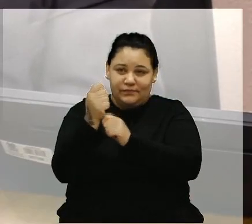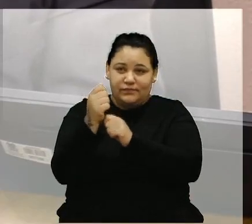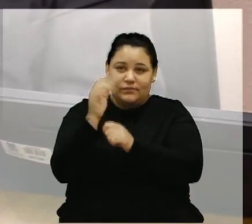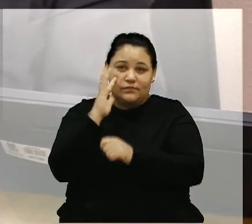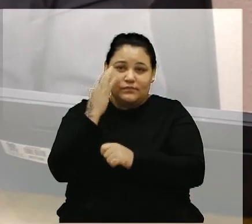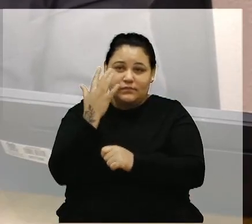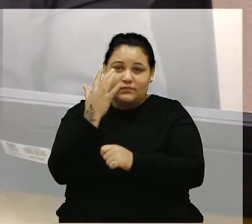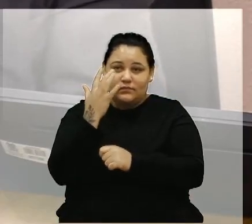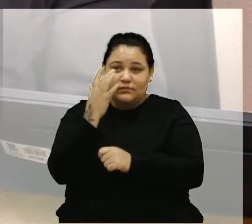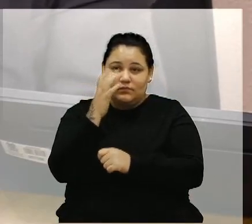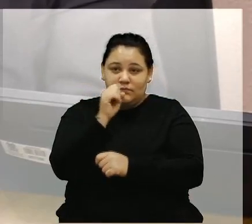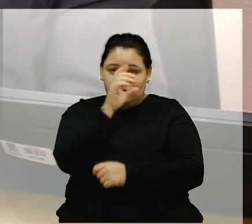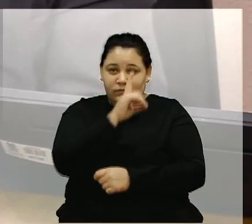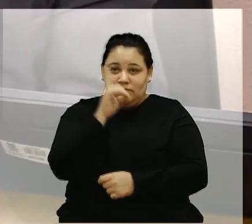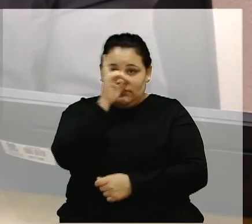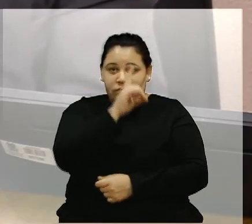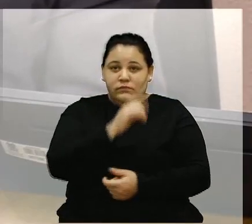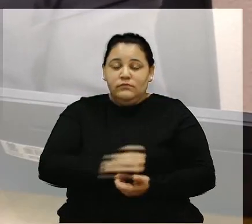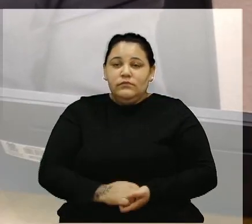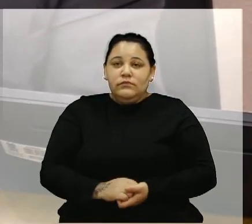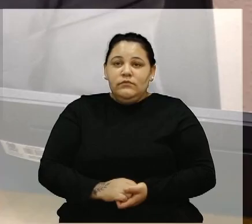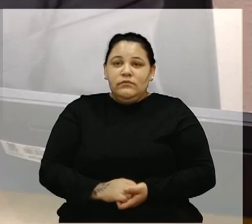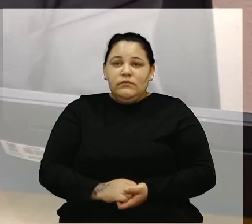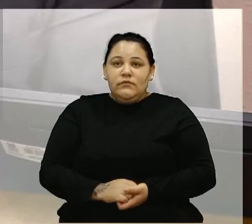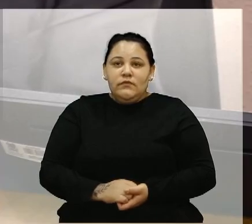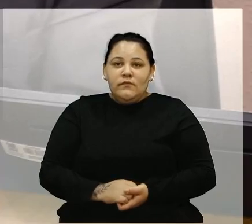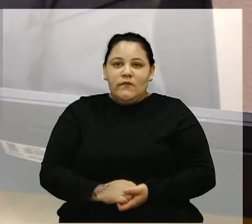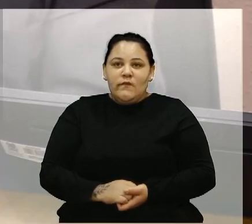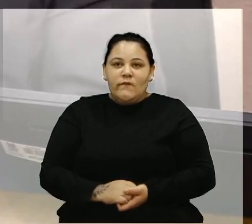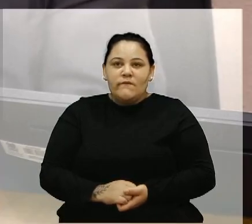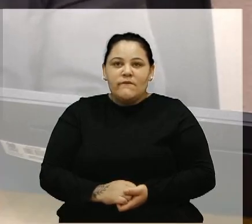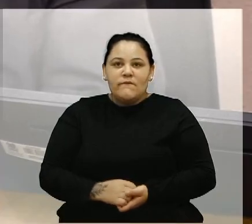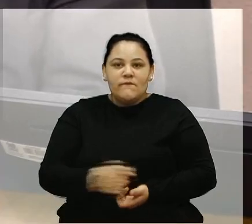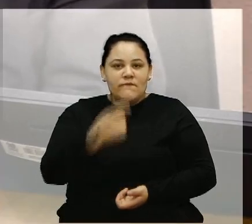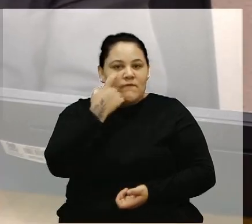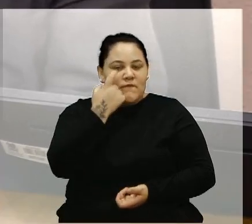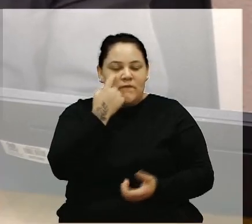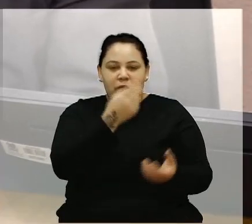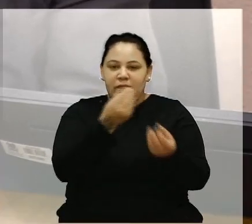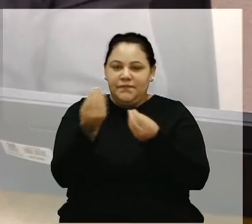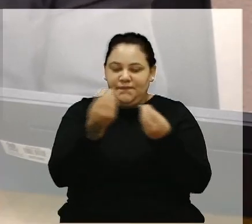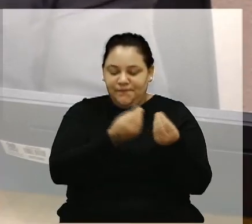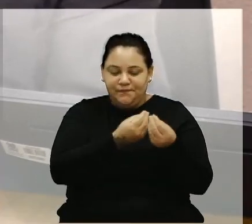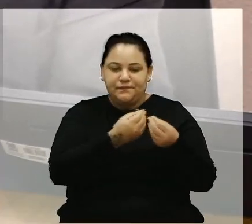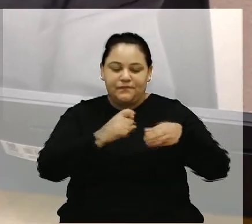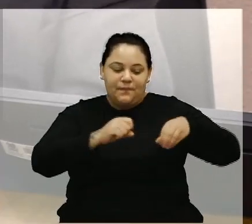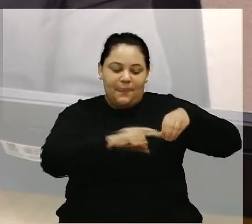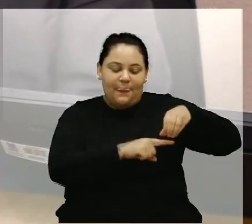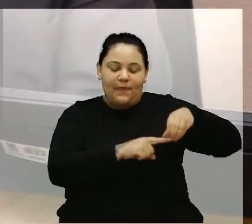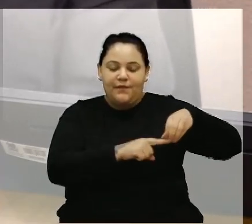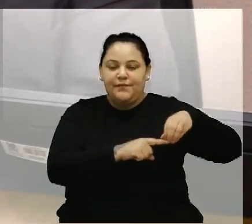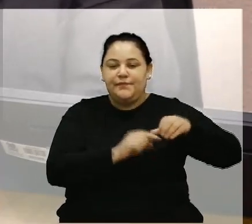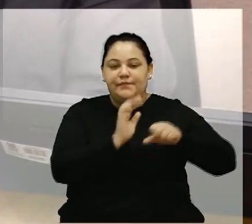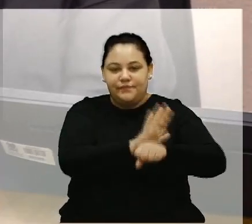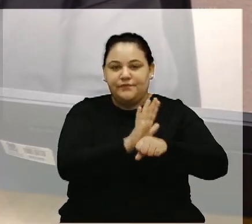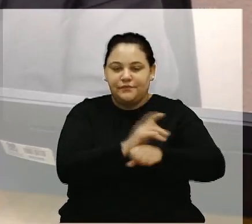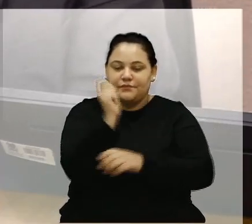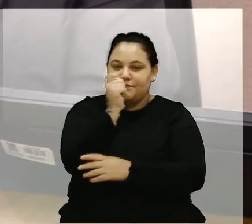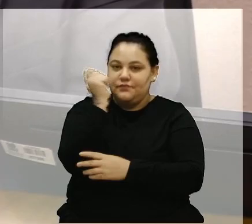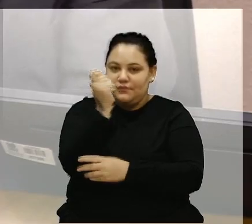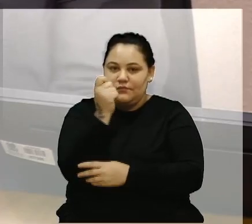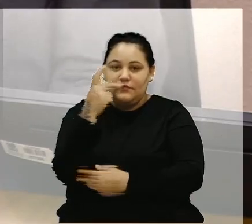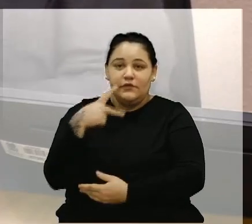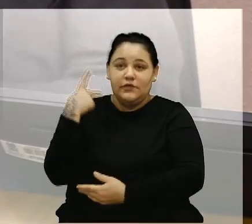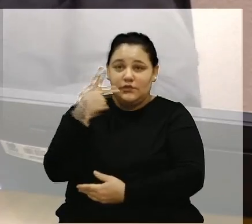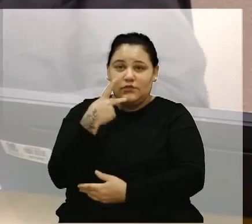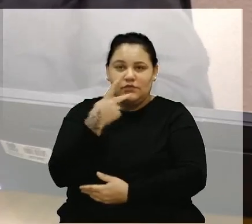semana. E a gente tem visto muito do futebol se mobilizando para ajudar o Rio Grande do Sul. Eu mesmo apresentei, o vereador Lucas apresentou o voto para o